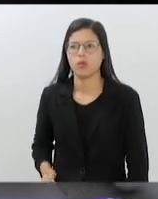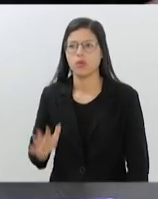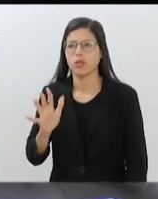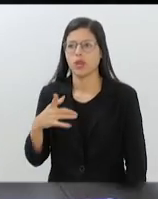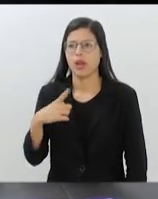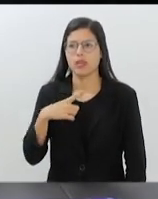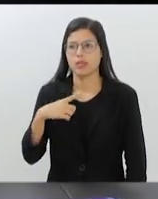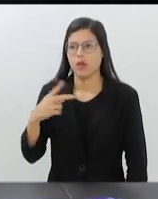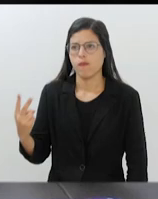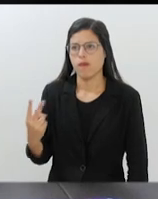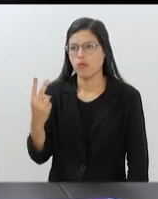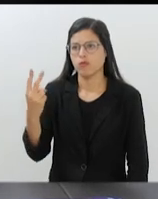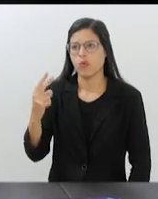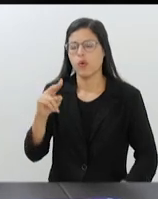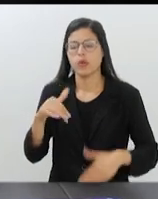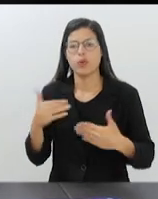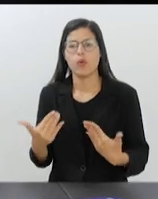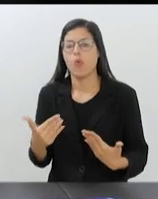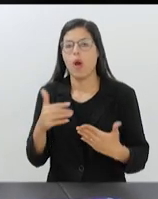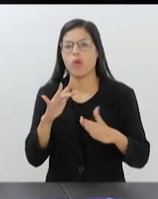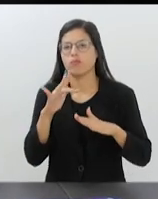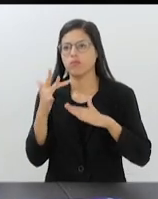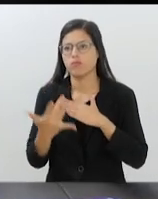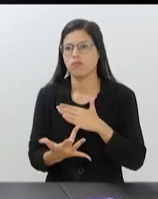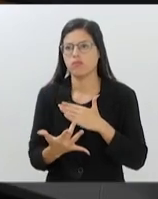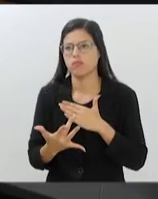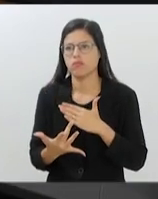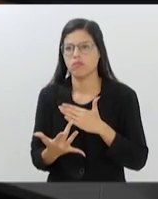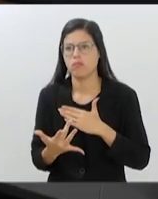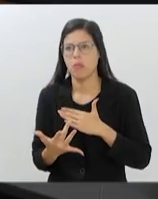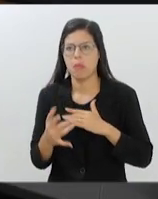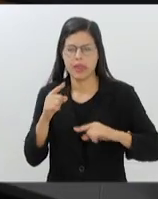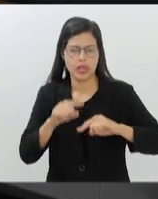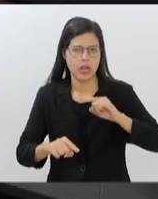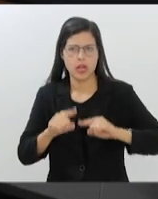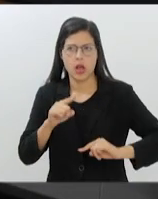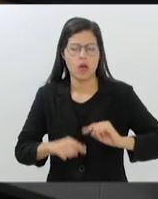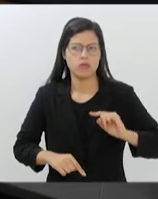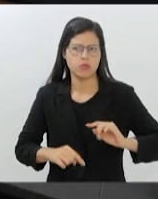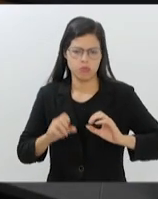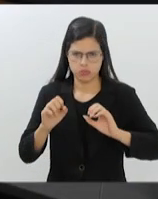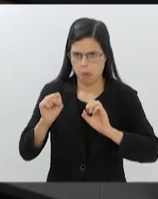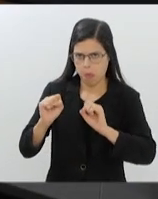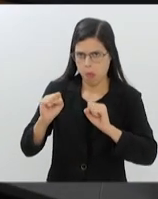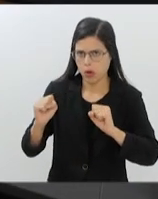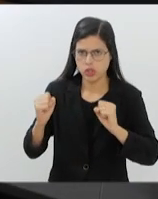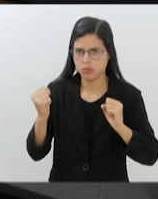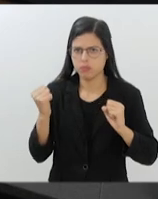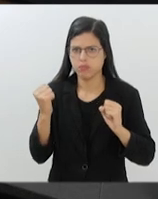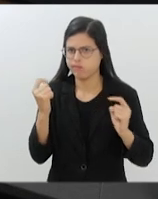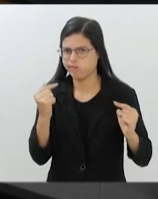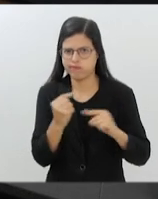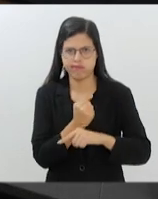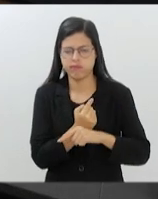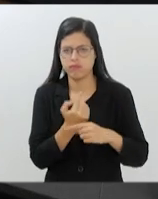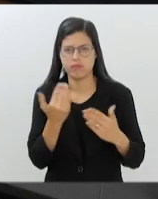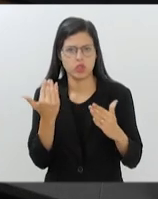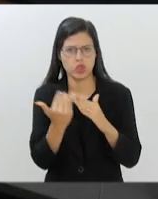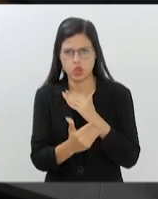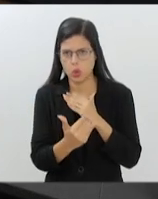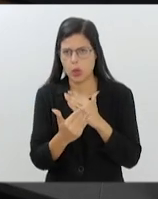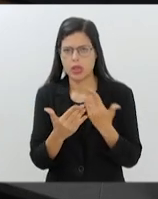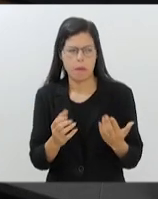e os veículos sim a o senhor pode discordar dos veículos podemos e quem faz a